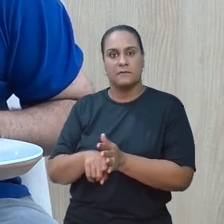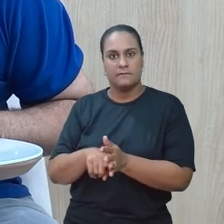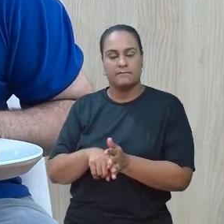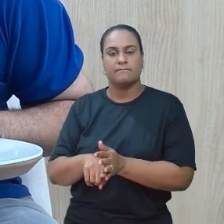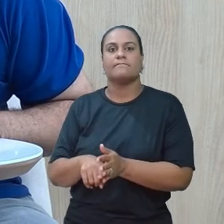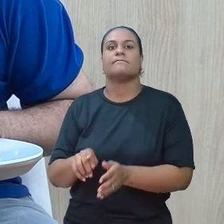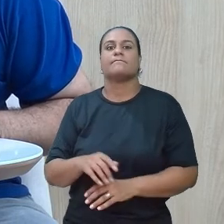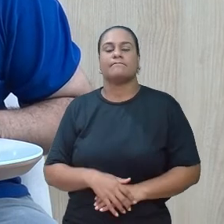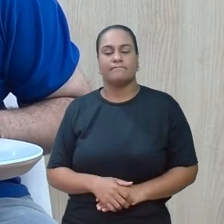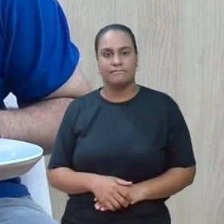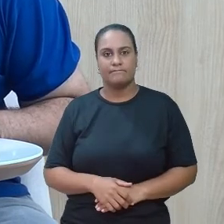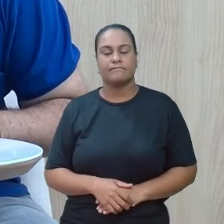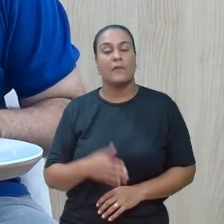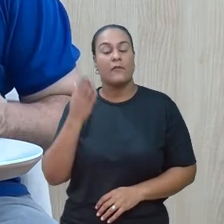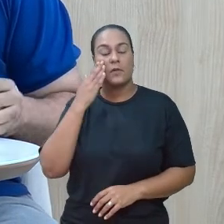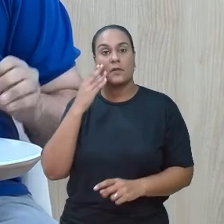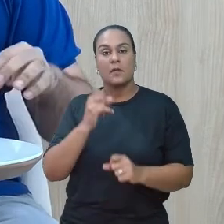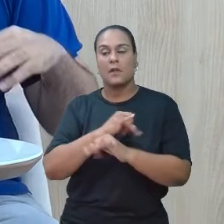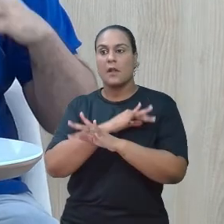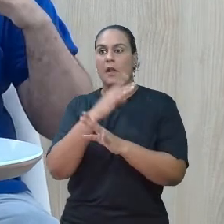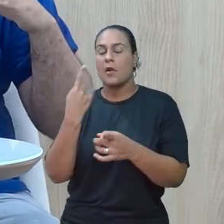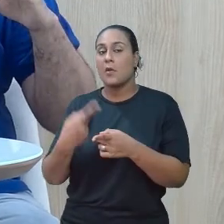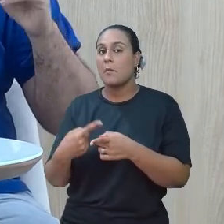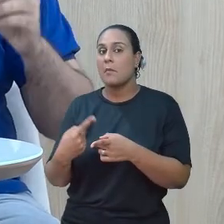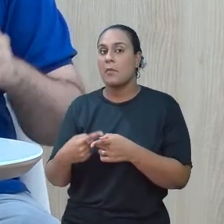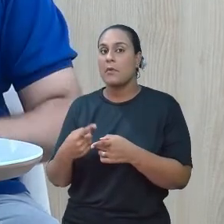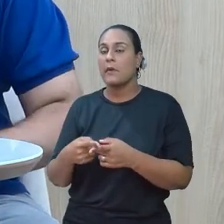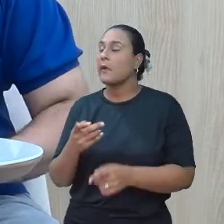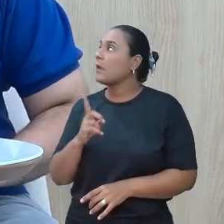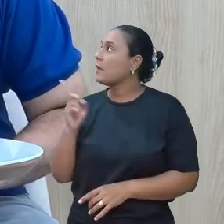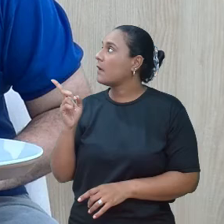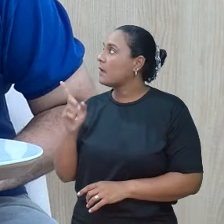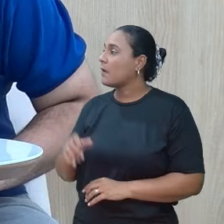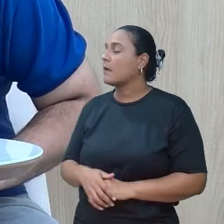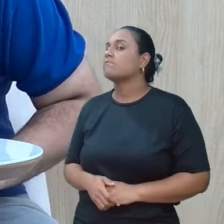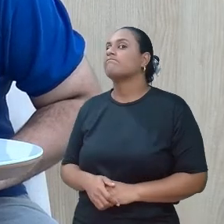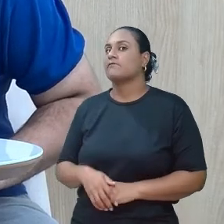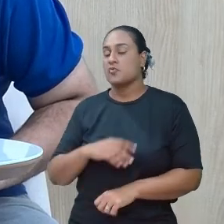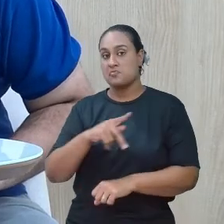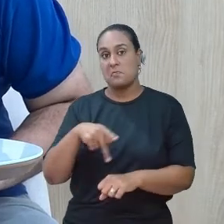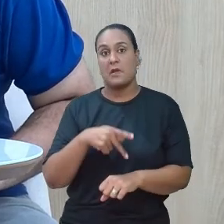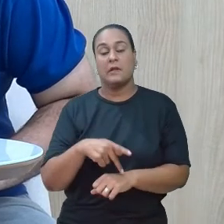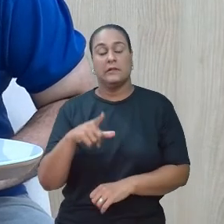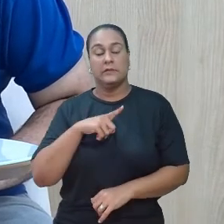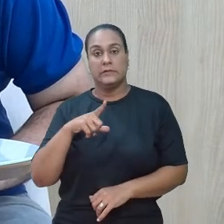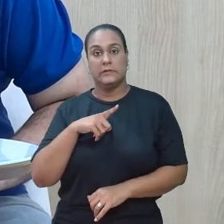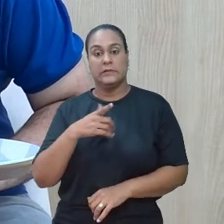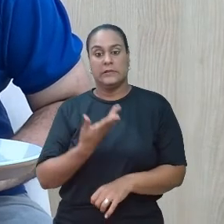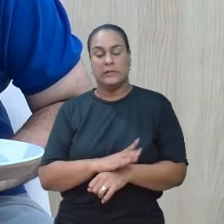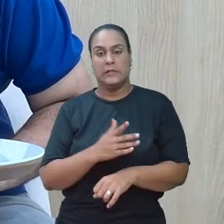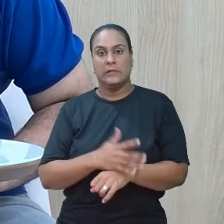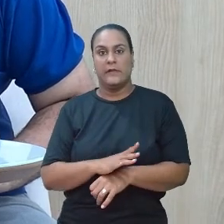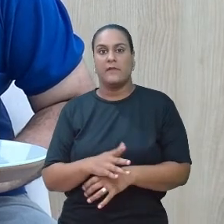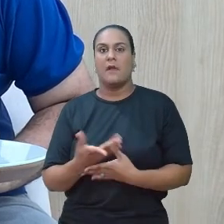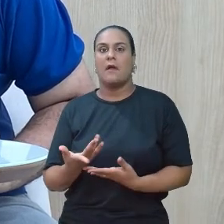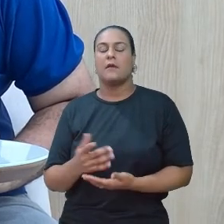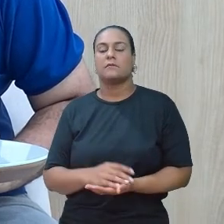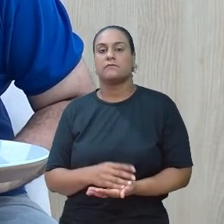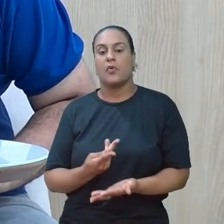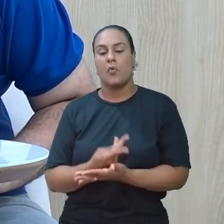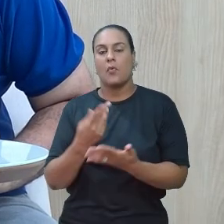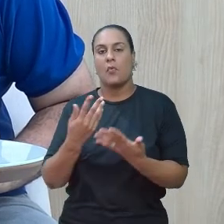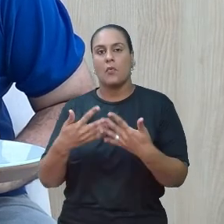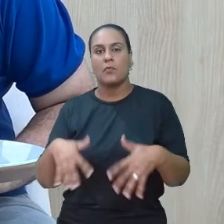do Pacífico, vocês vão entender porque esses países têm essa atividade bem mais do que nos outros países. Gente, um enorme